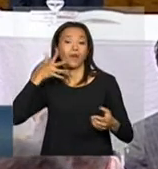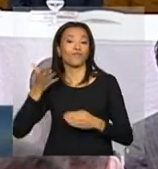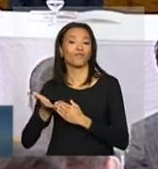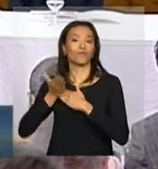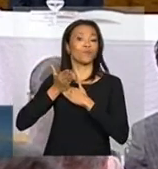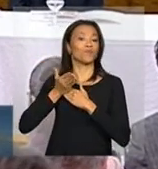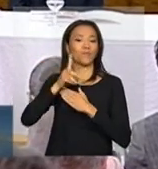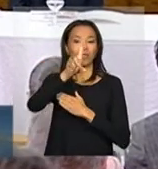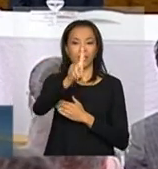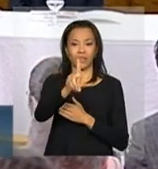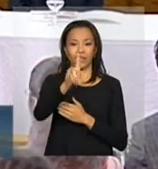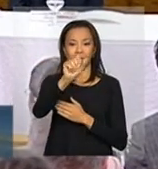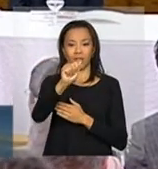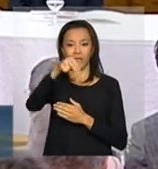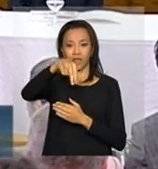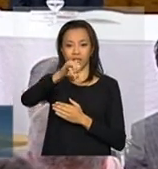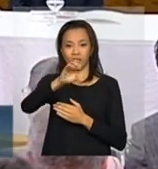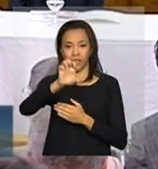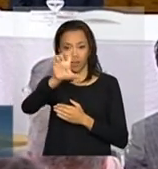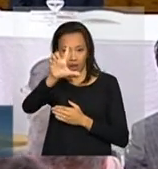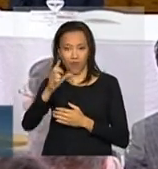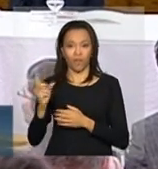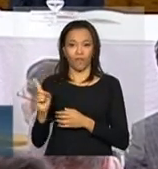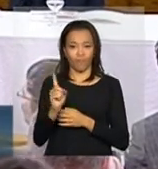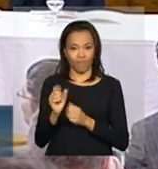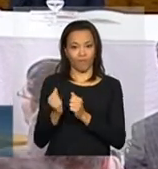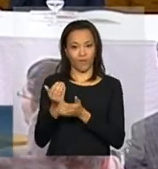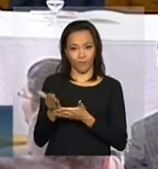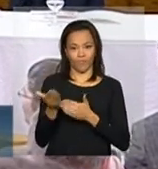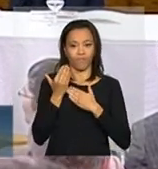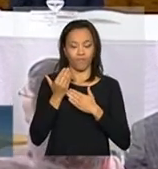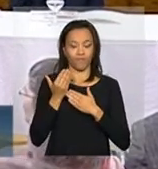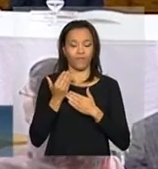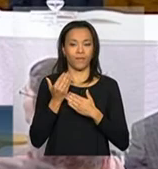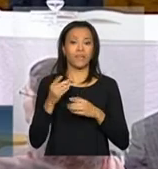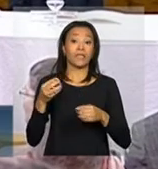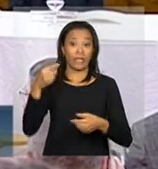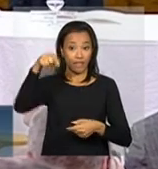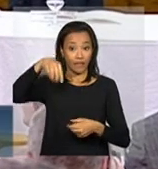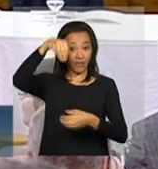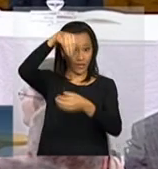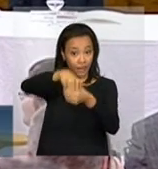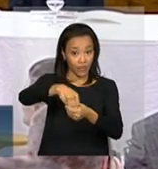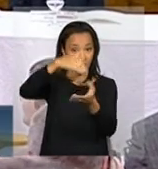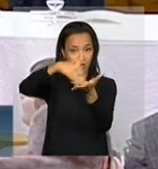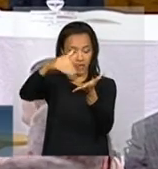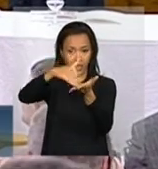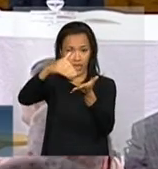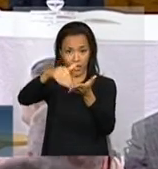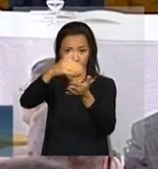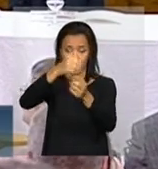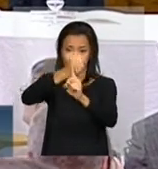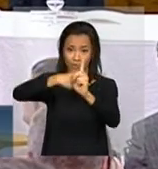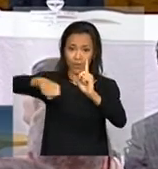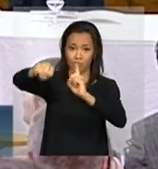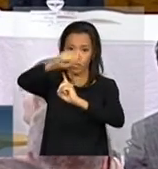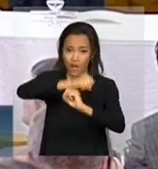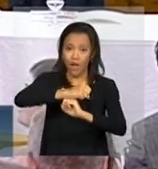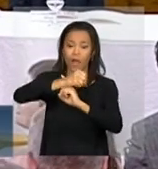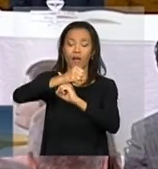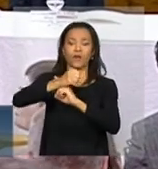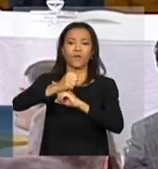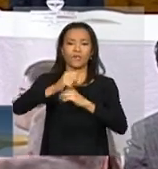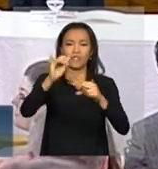Avelino, que dentro da Secretaria Nacional de Articulação Social e do Departamento